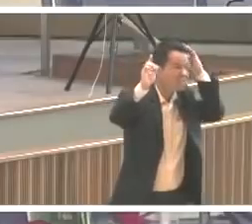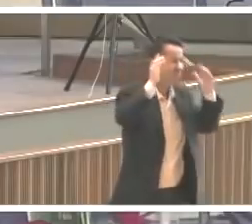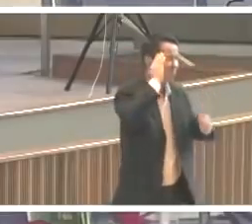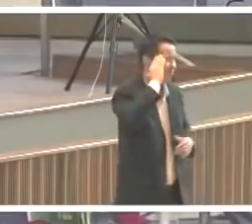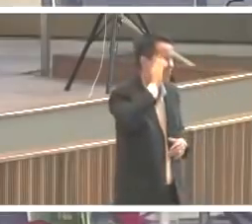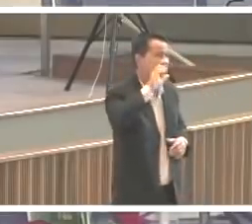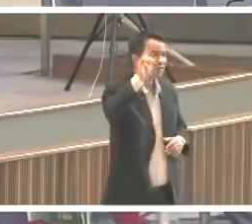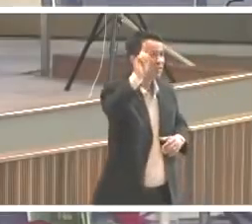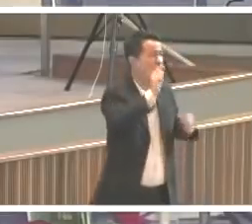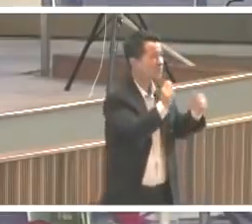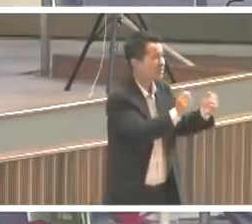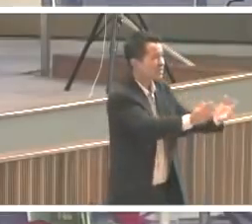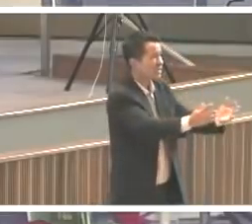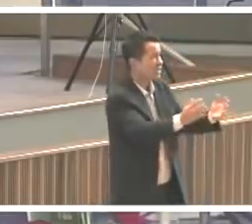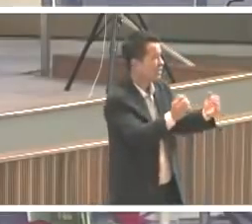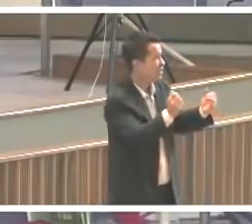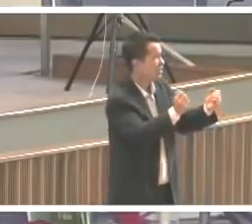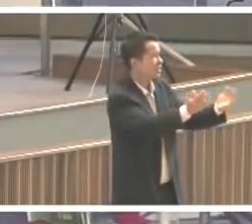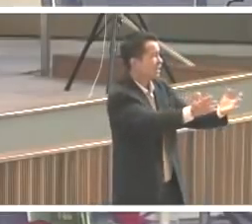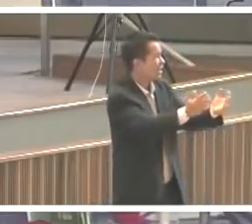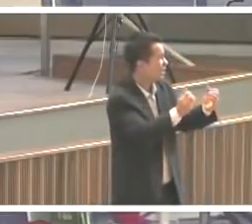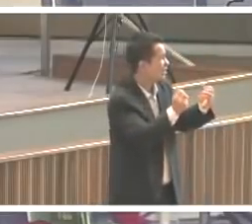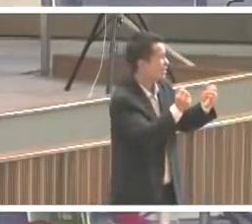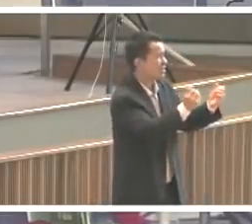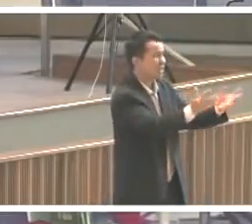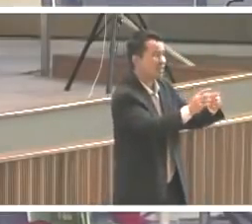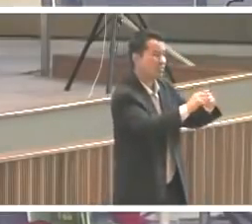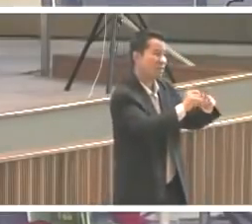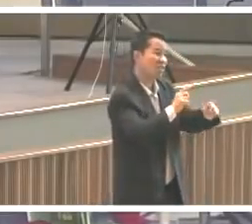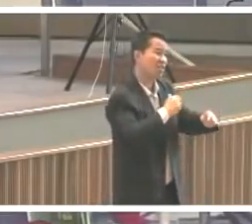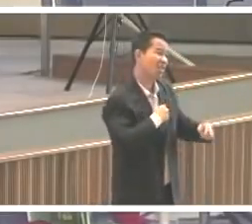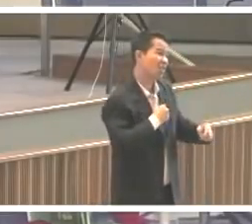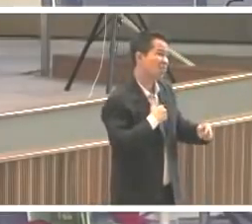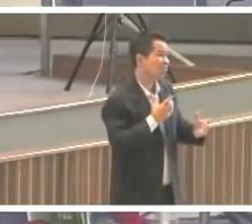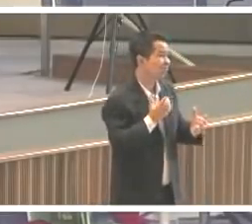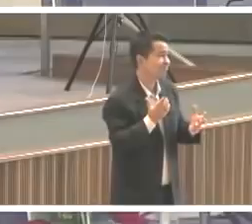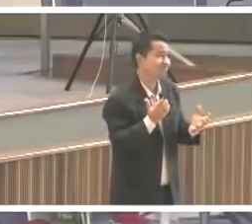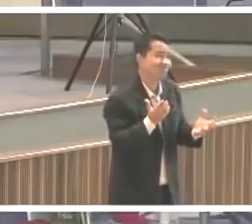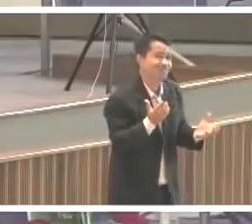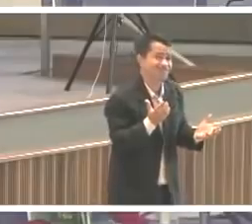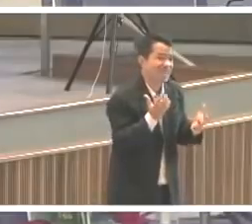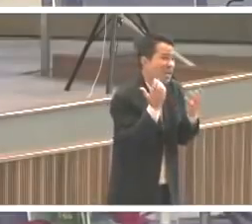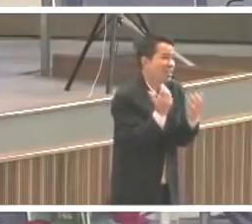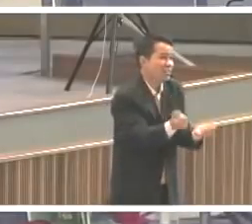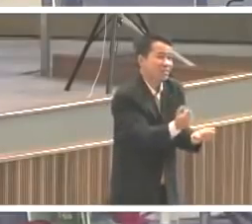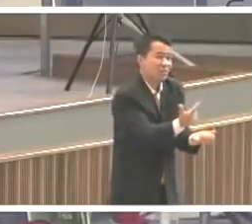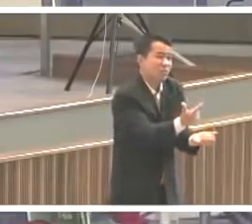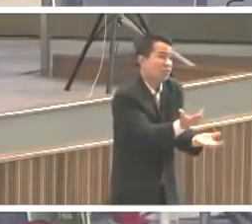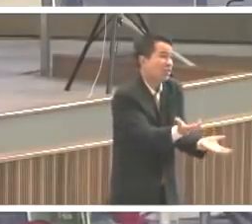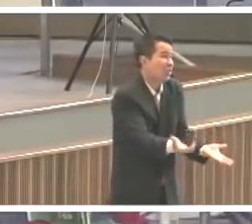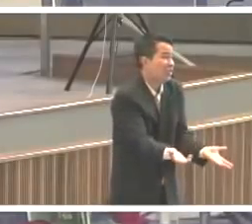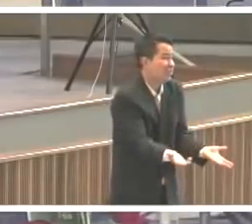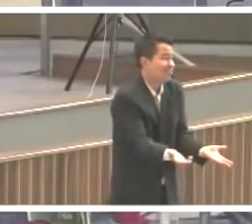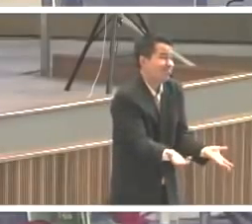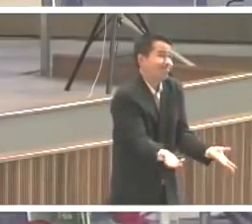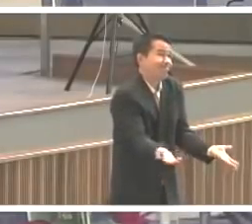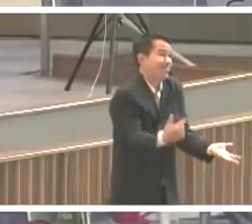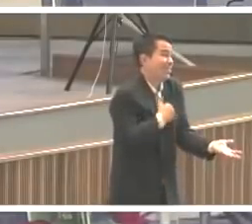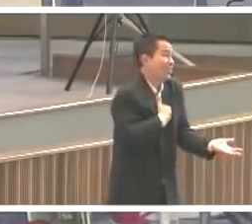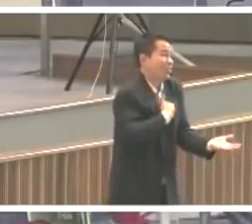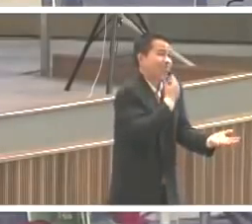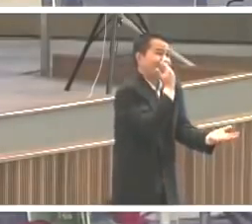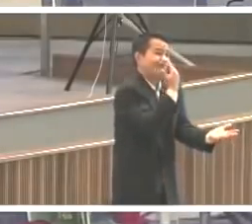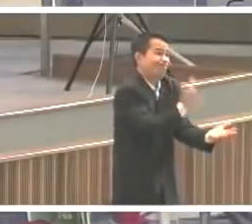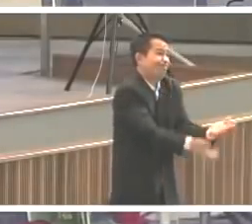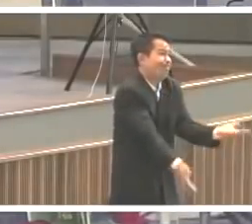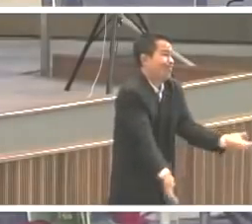nos dando oportunidades, mas se eu não reconheço as oportunidades de Deus, eu